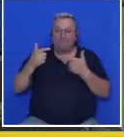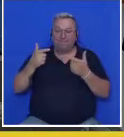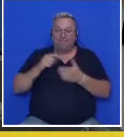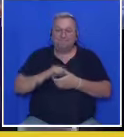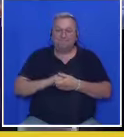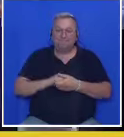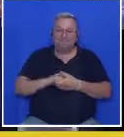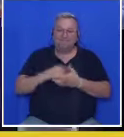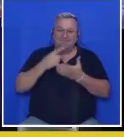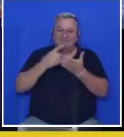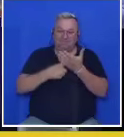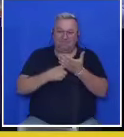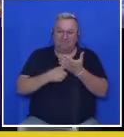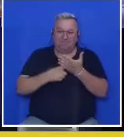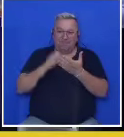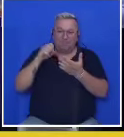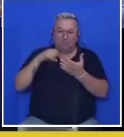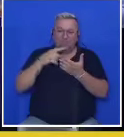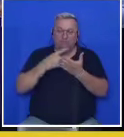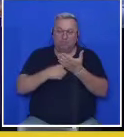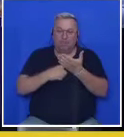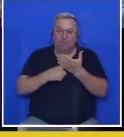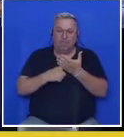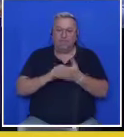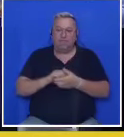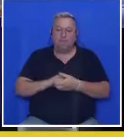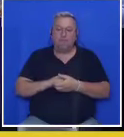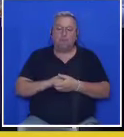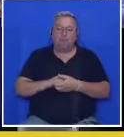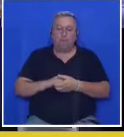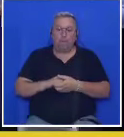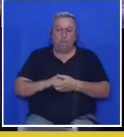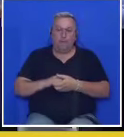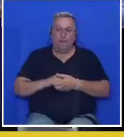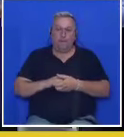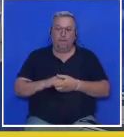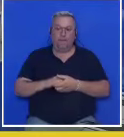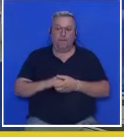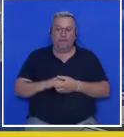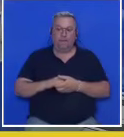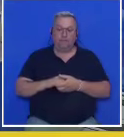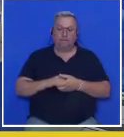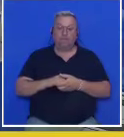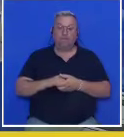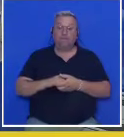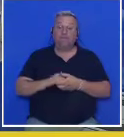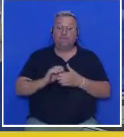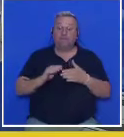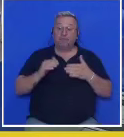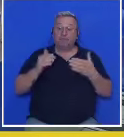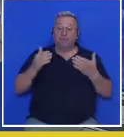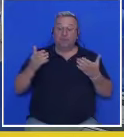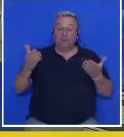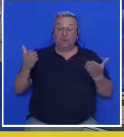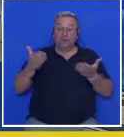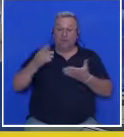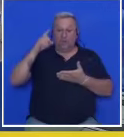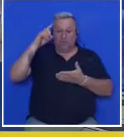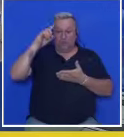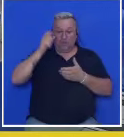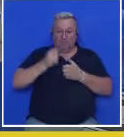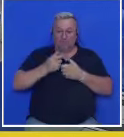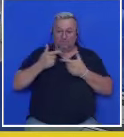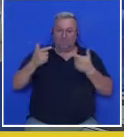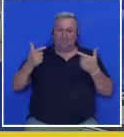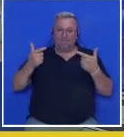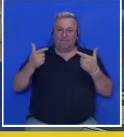sorte. Auditores confirmam? Sim, confirmo. Sim, confirmo. Obrigado. E aí, hoje foi o seu dia de